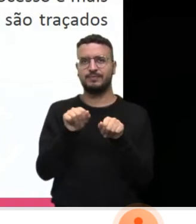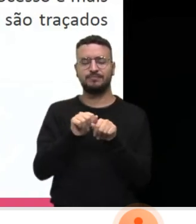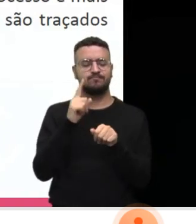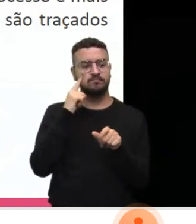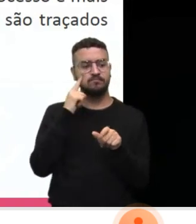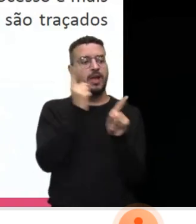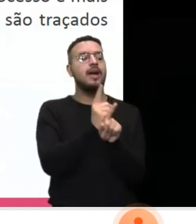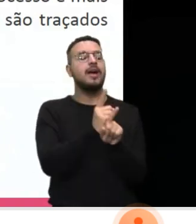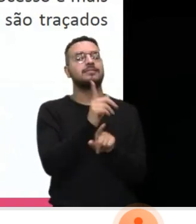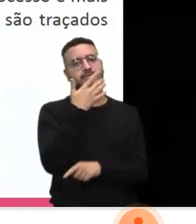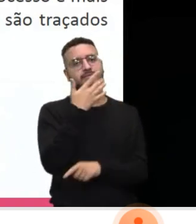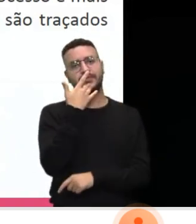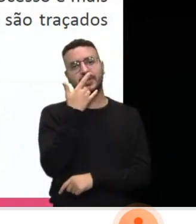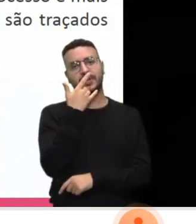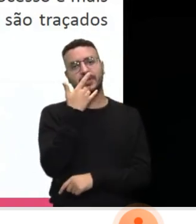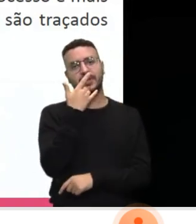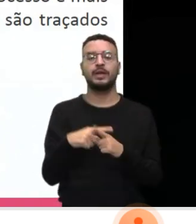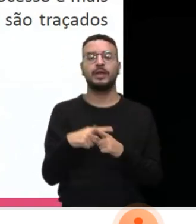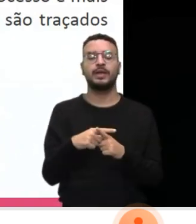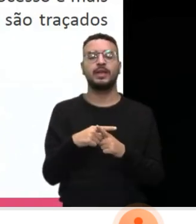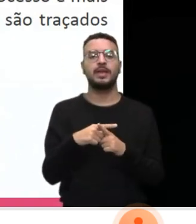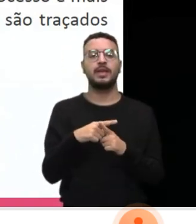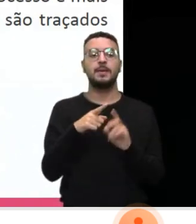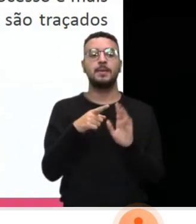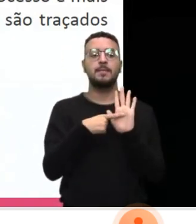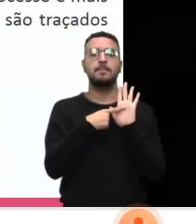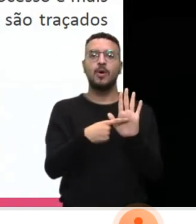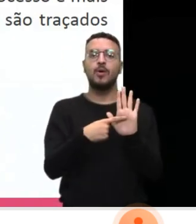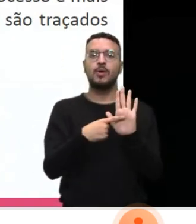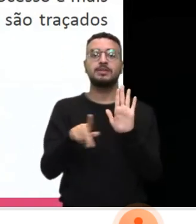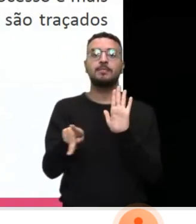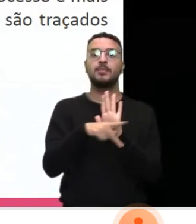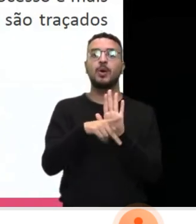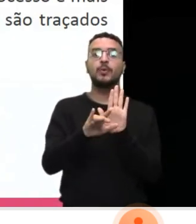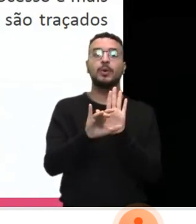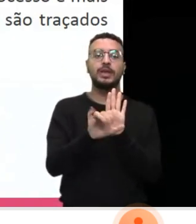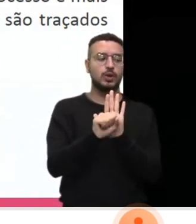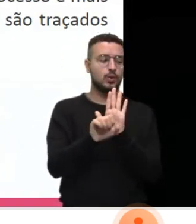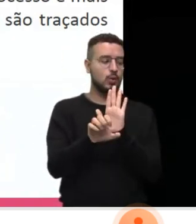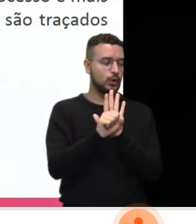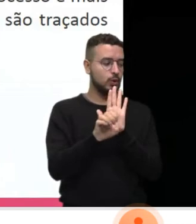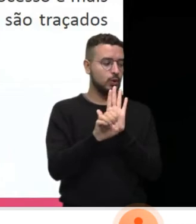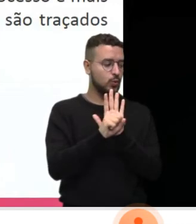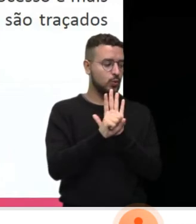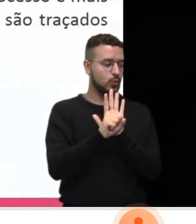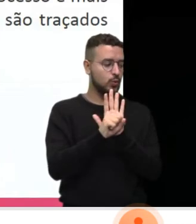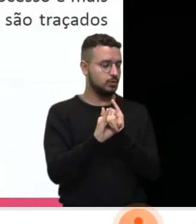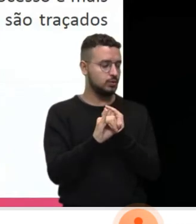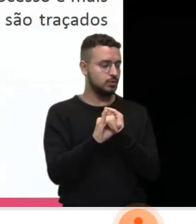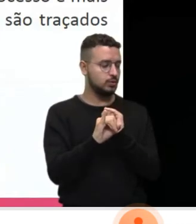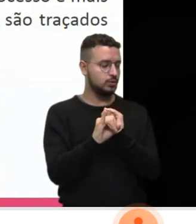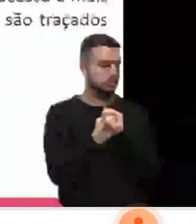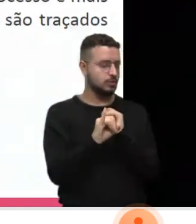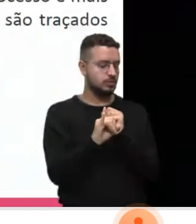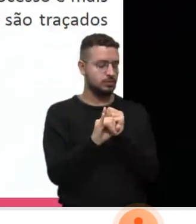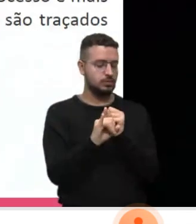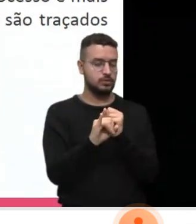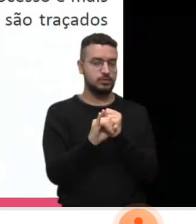identificá-los. Eles apresentam iconicamente, não é, as características, a forma,